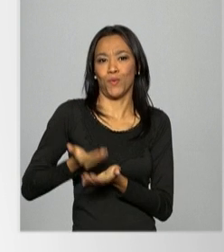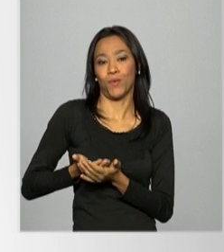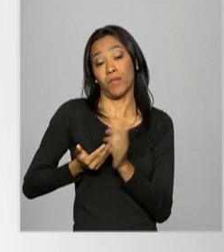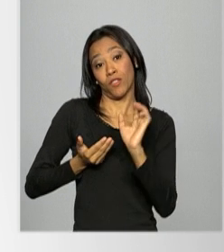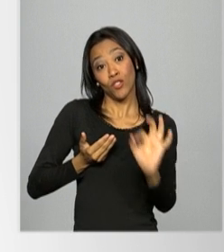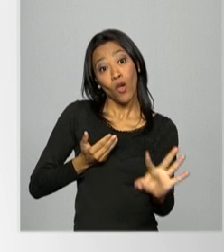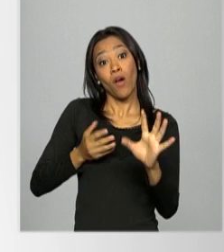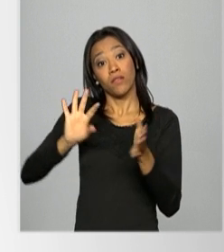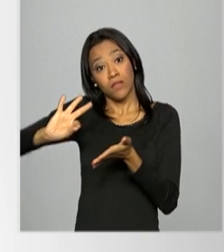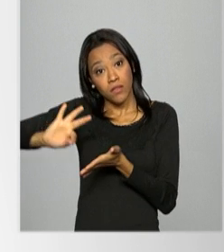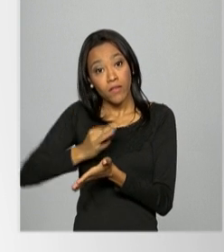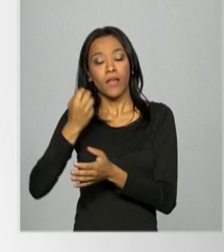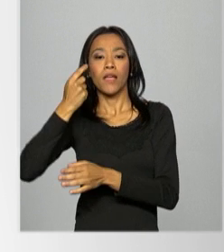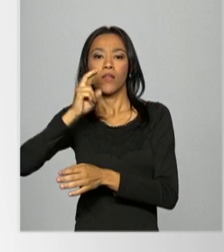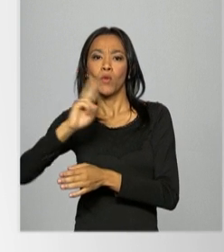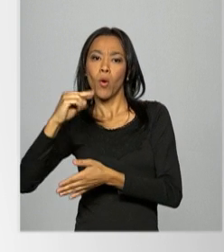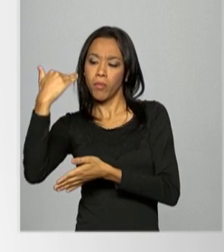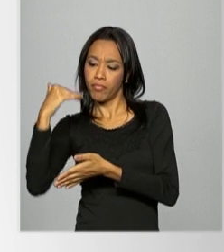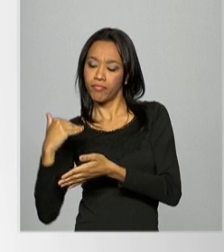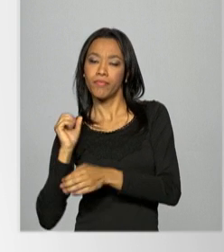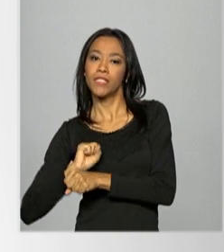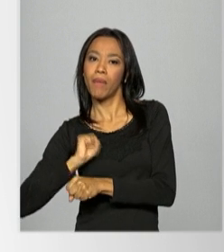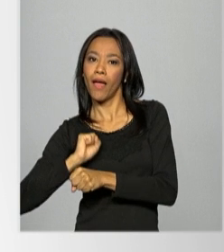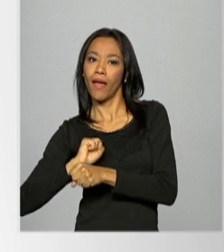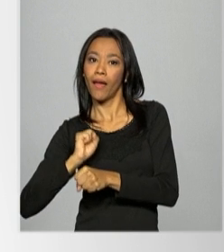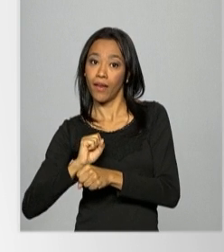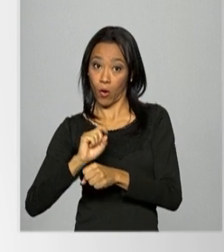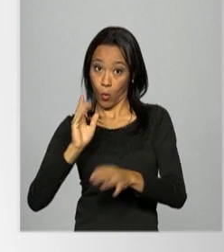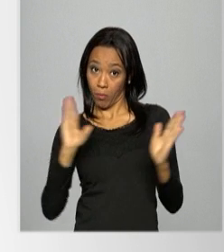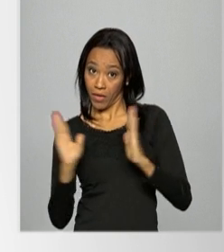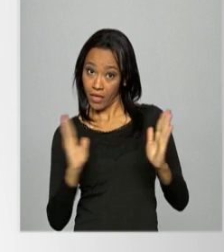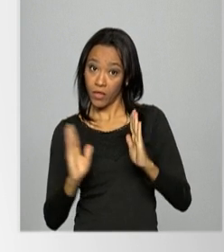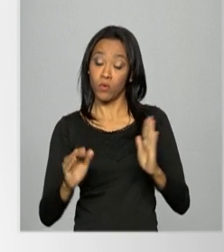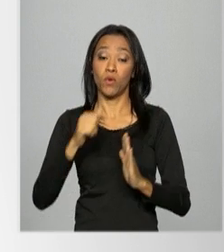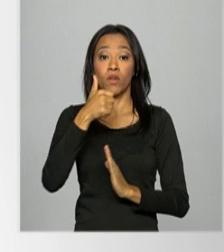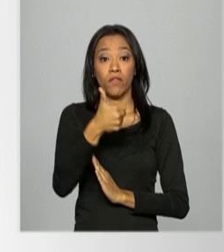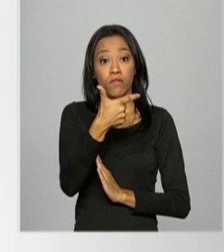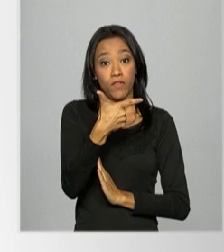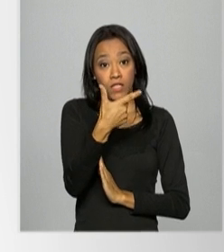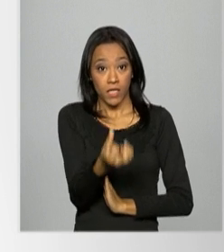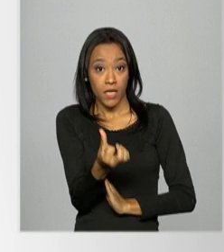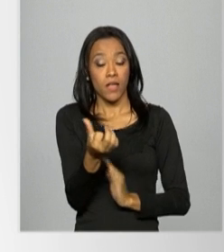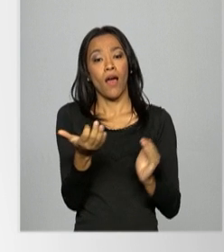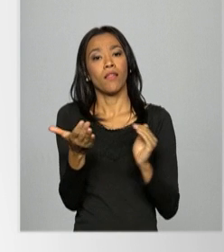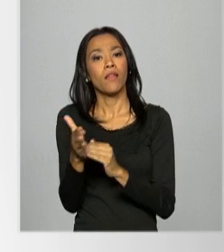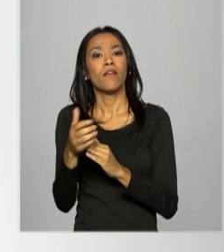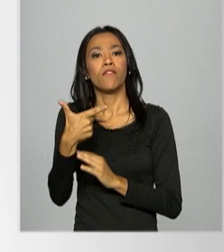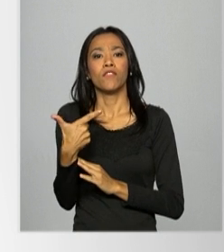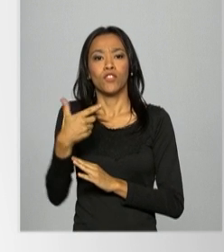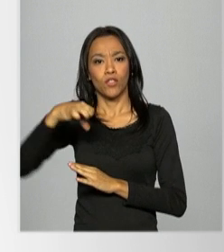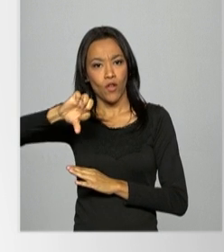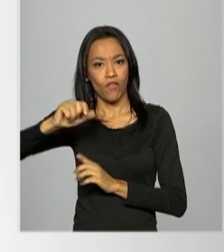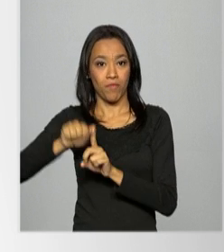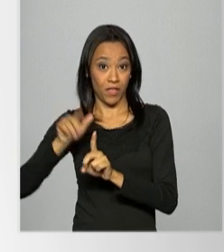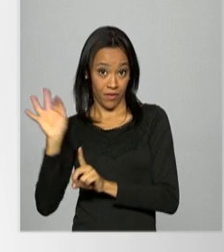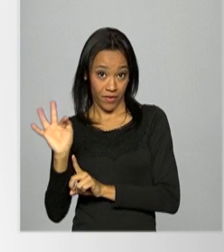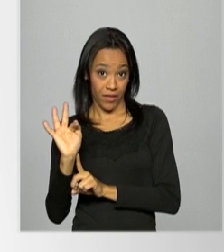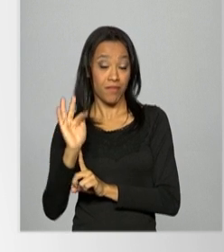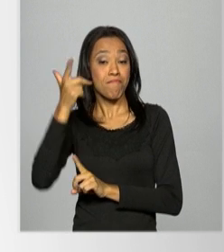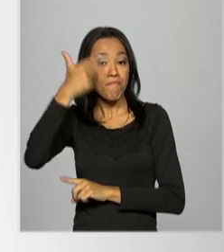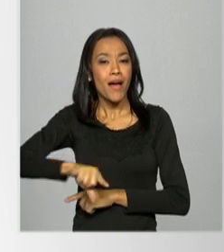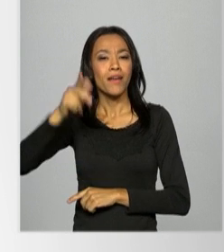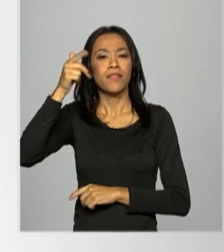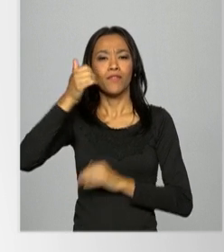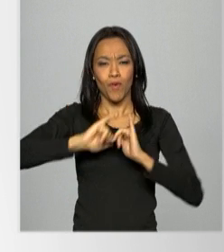se inscrever na lista de espera. O período de adesão à lista vai do dia 26 ao dia 29 de fevereiro. Saiba